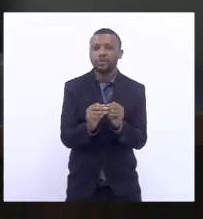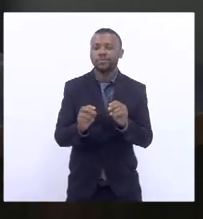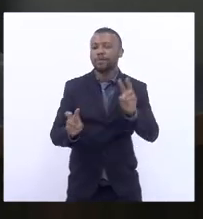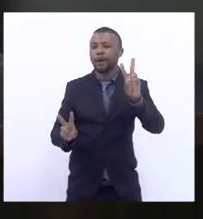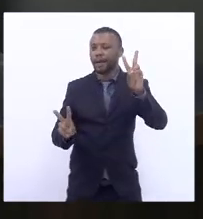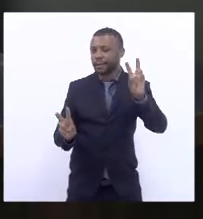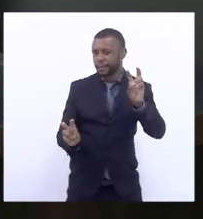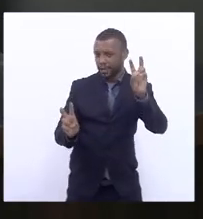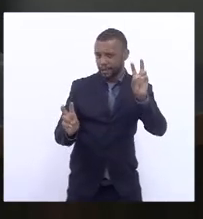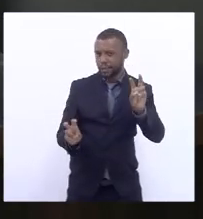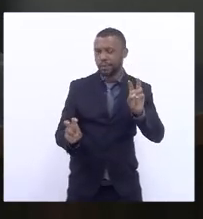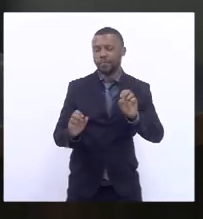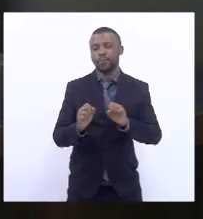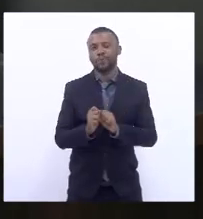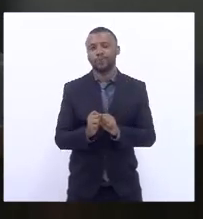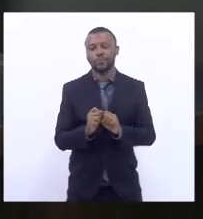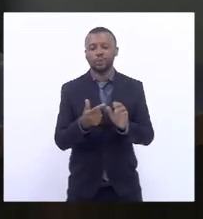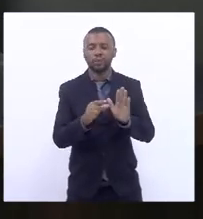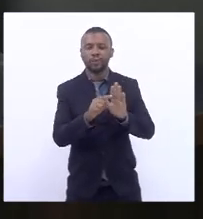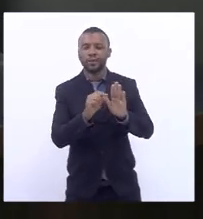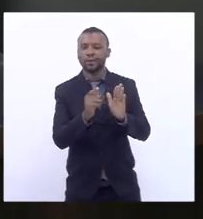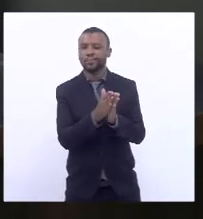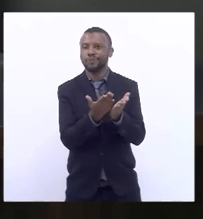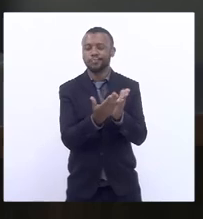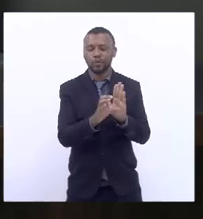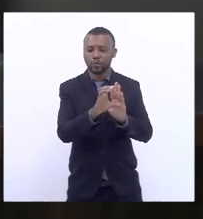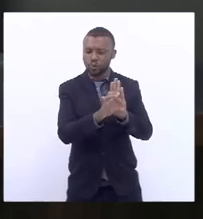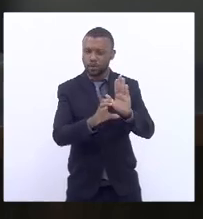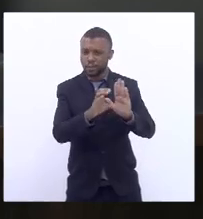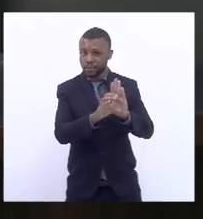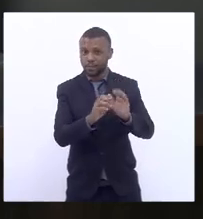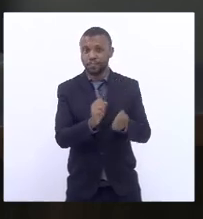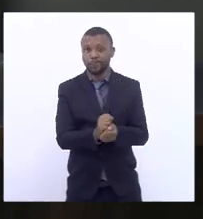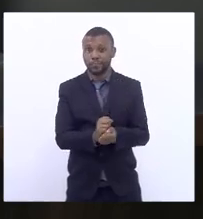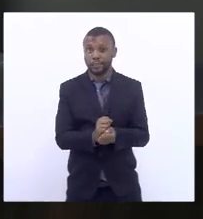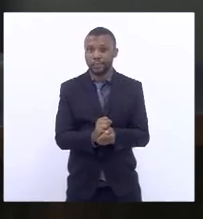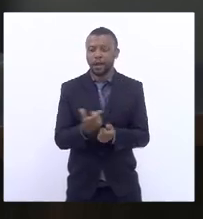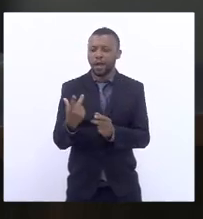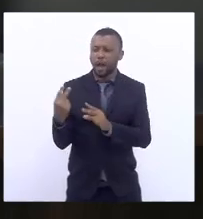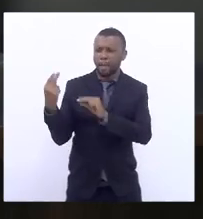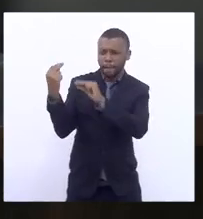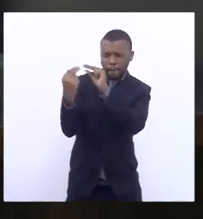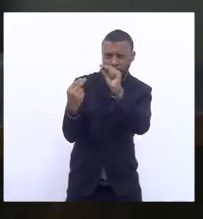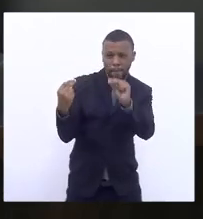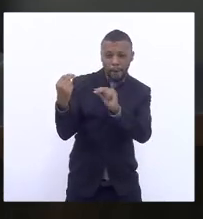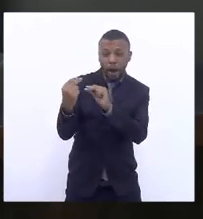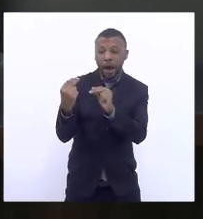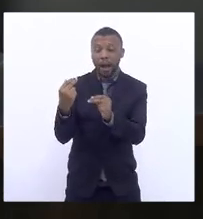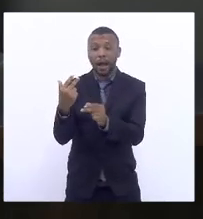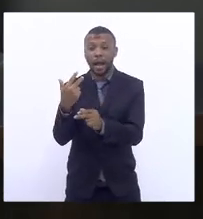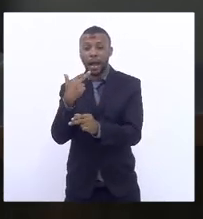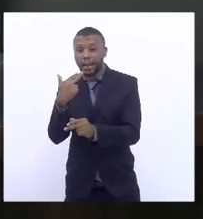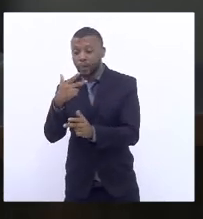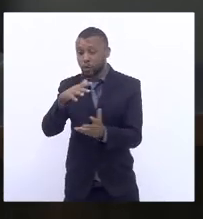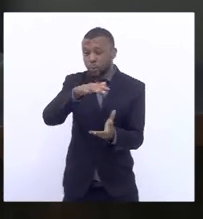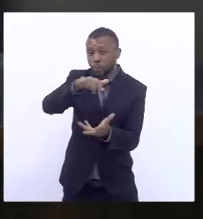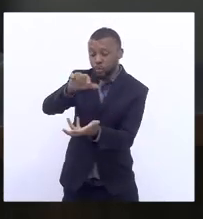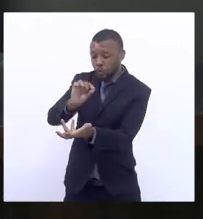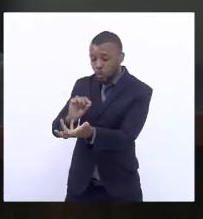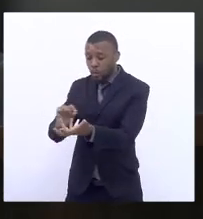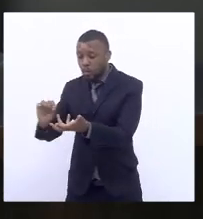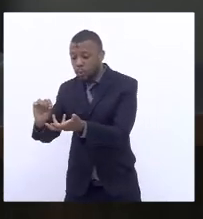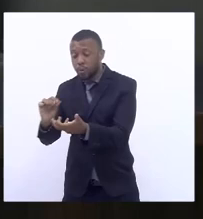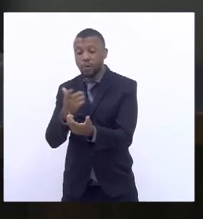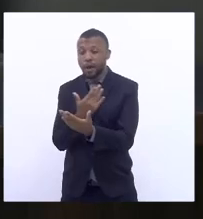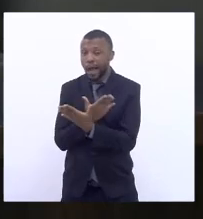citação do versículo de Coríntios que diz: ainda que falasse a língua dos homens e falasse a língua dos anjos, se não tivesse